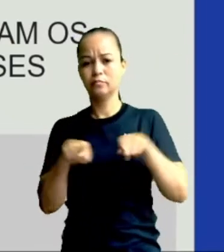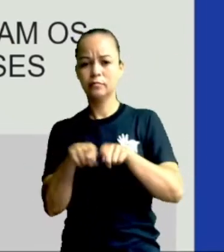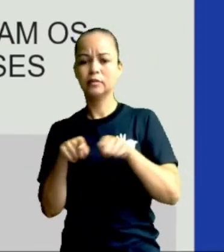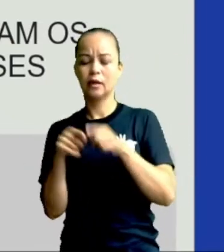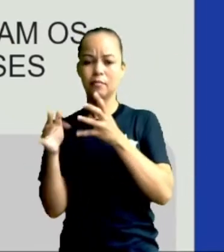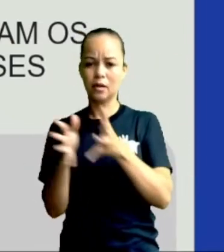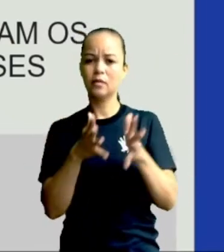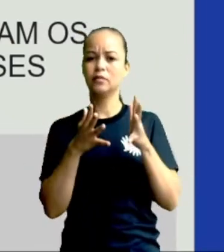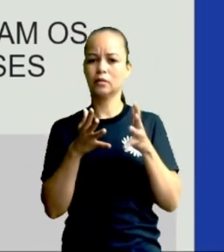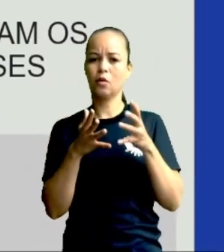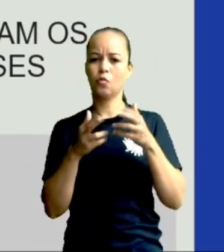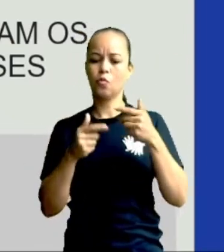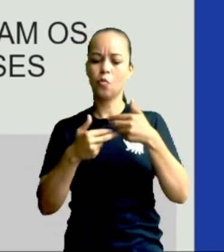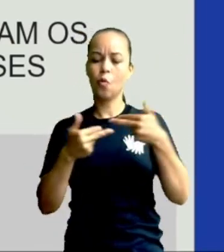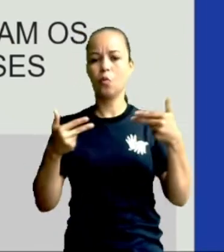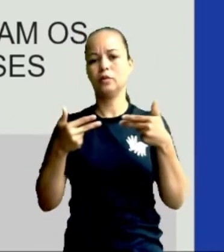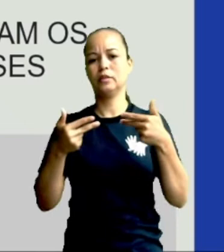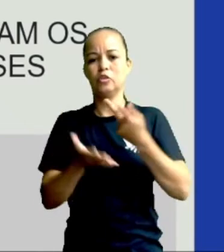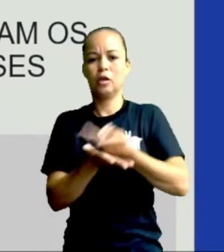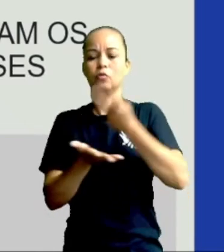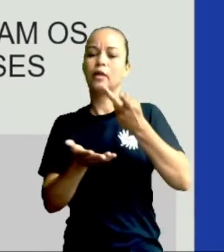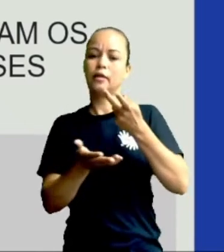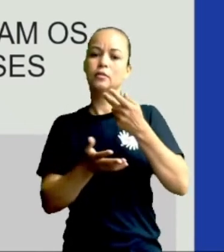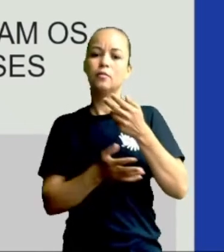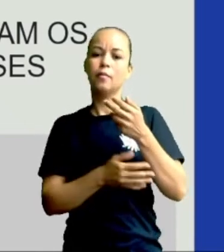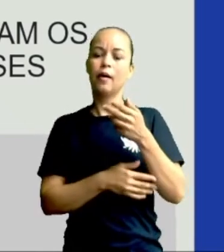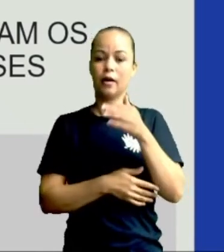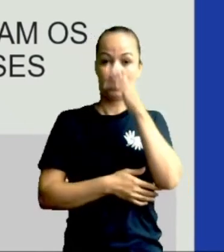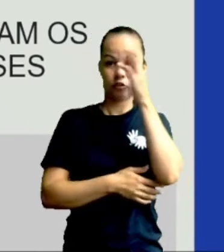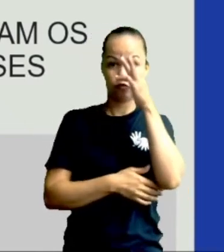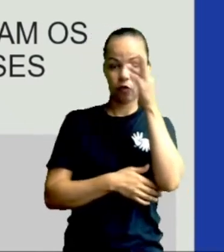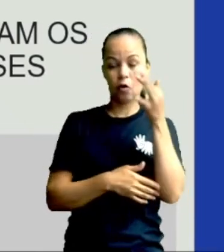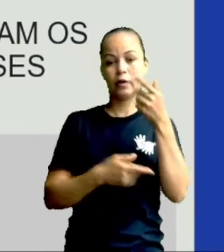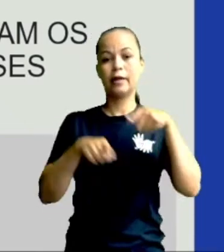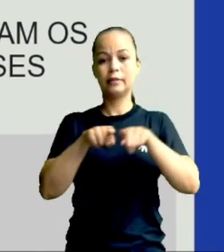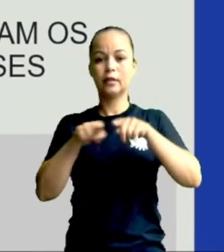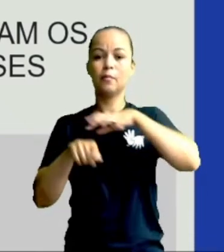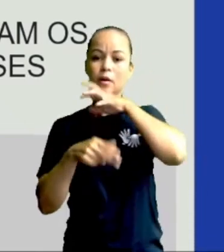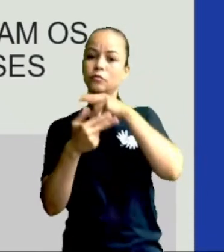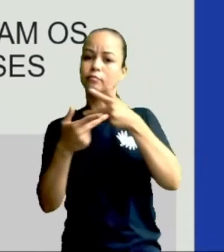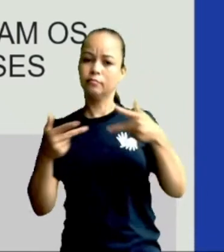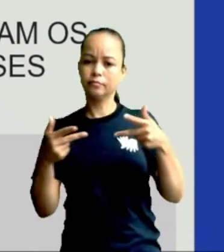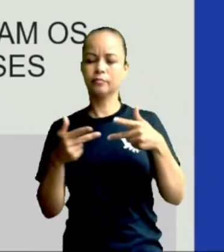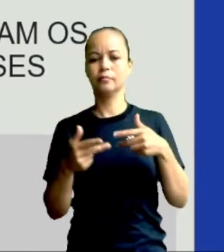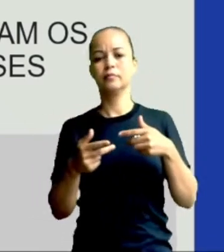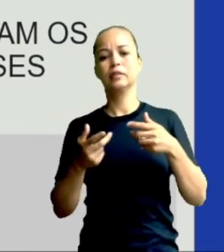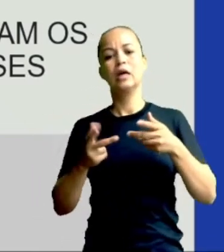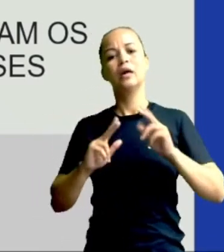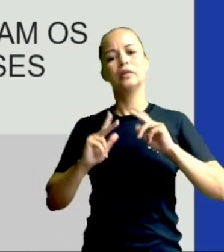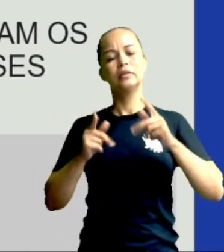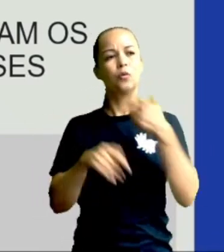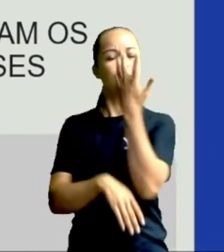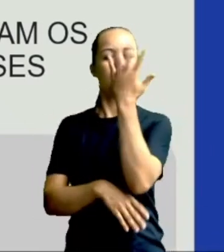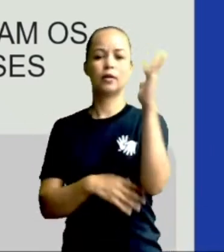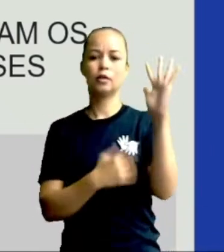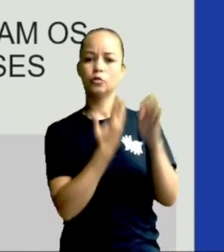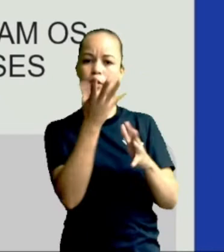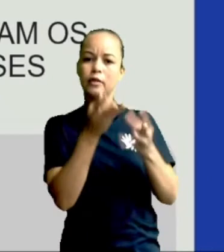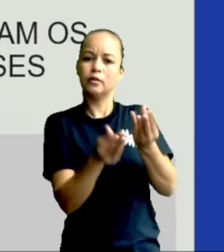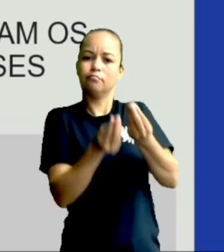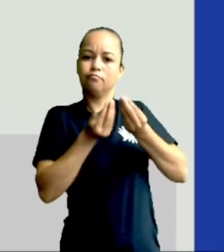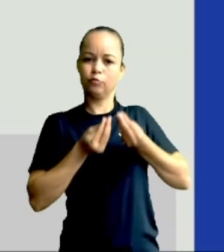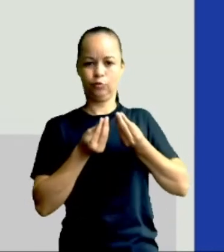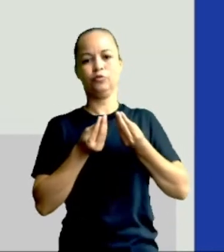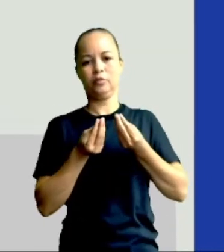também para a nossa fauna e a nossa flora. Então, esses são os recursos naturais que a natureza nos oferece.